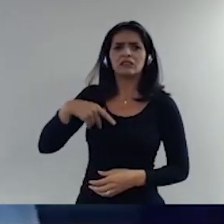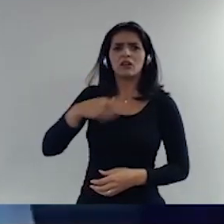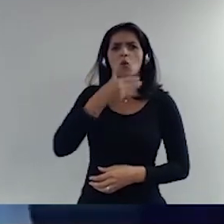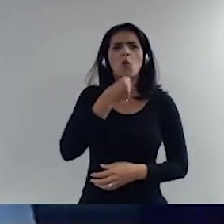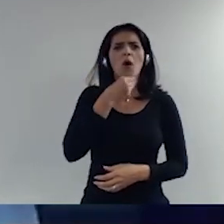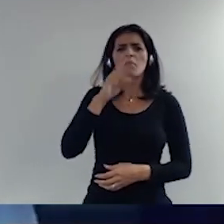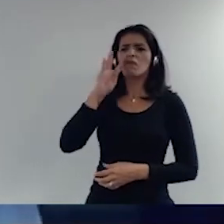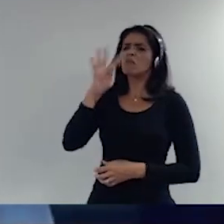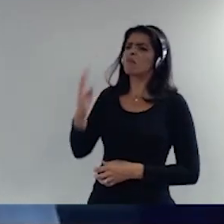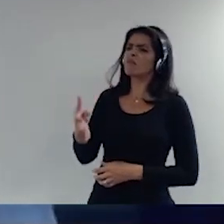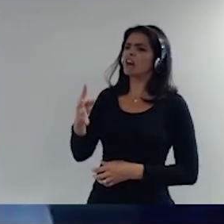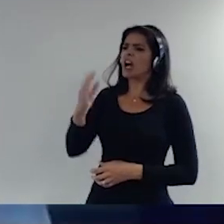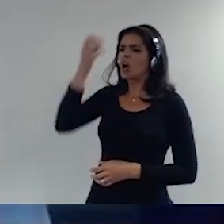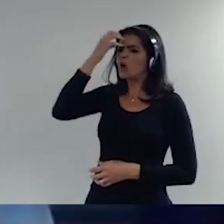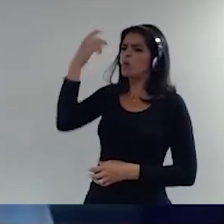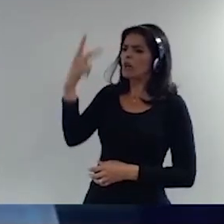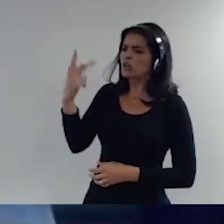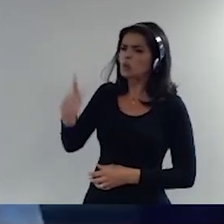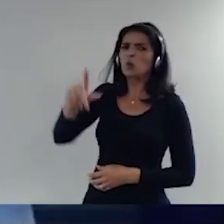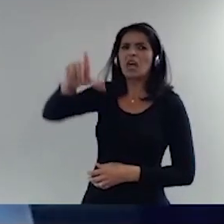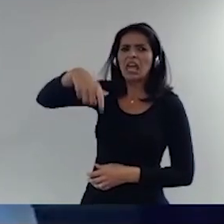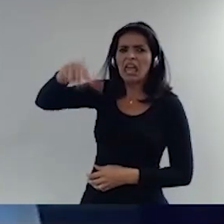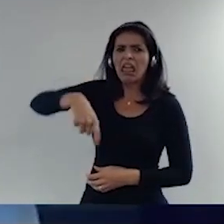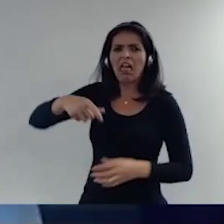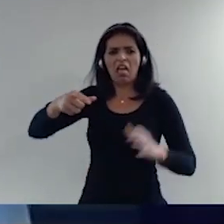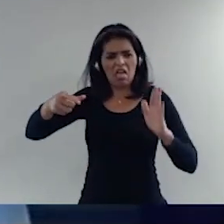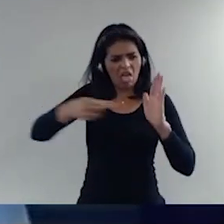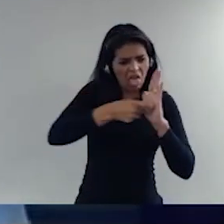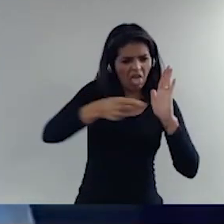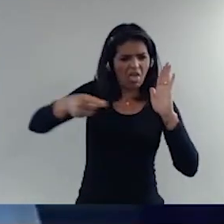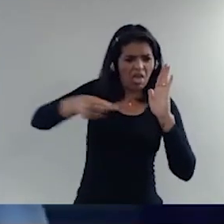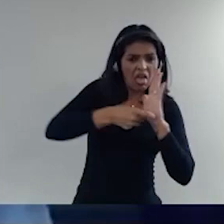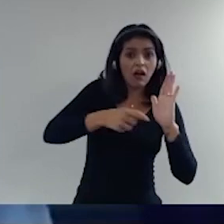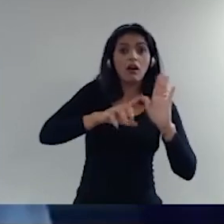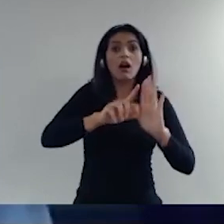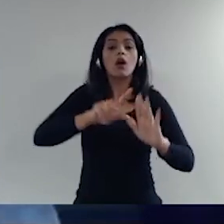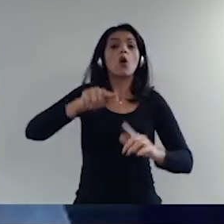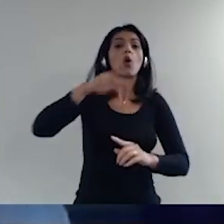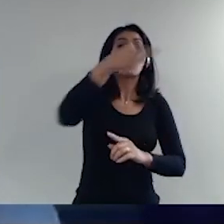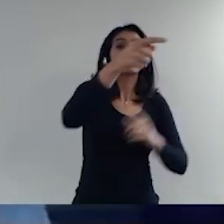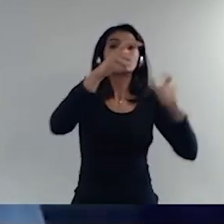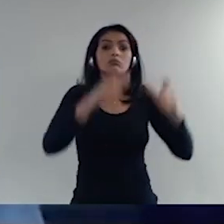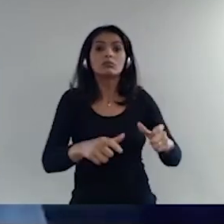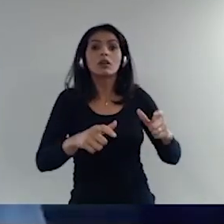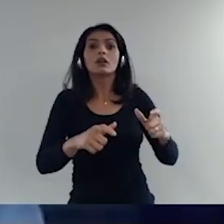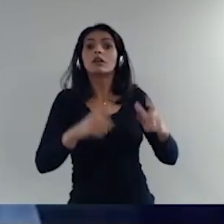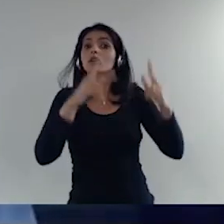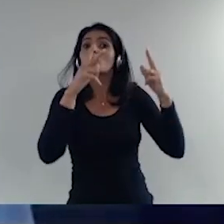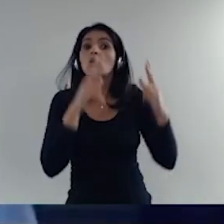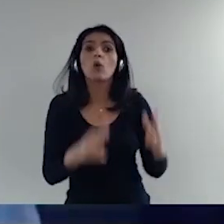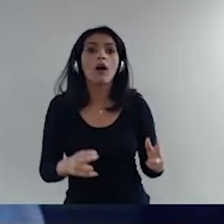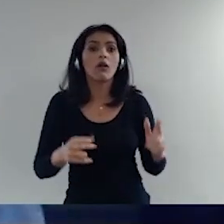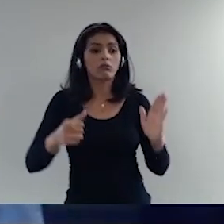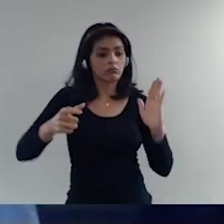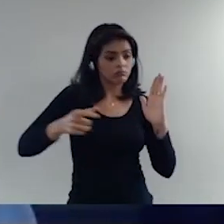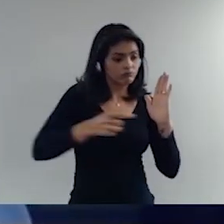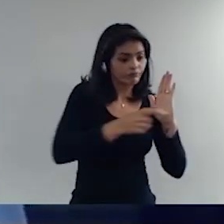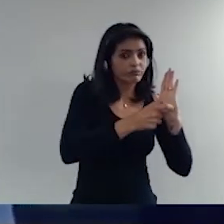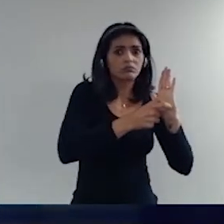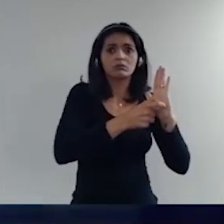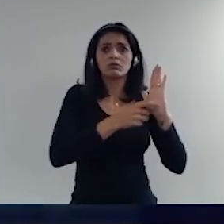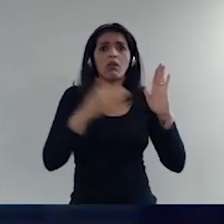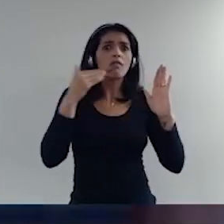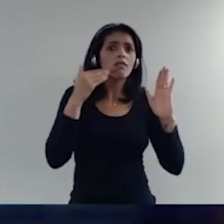cartão errado. Aí abriu, estava lá meu cartão engastalhado. Aí fui num outro, aconteceu a mesma coisa numa outra circunstância,